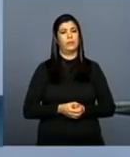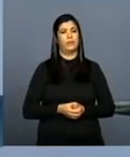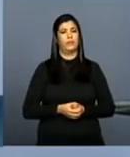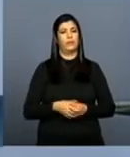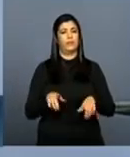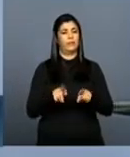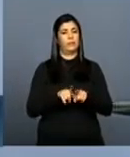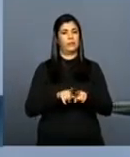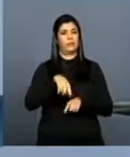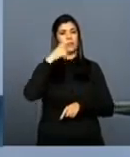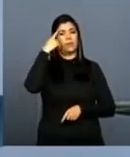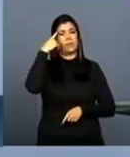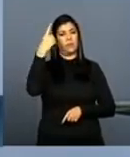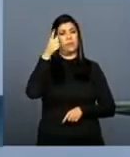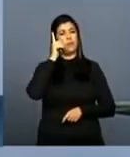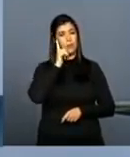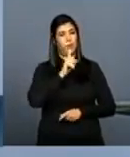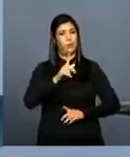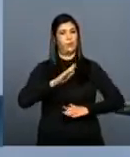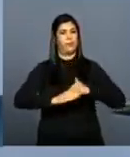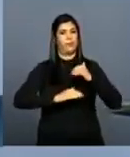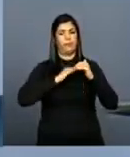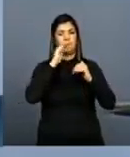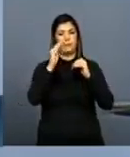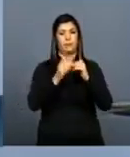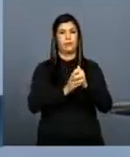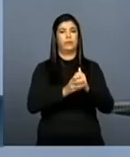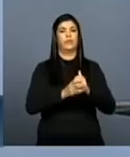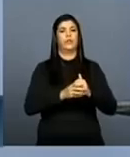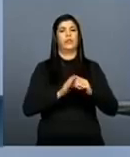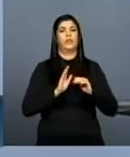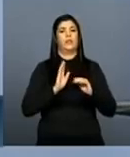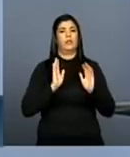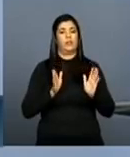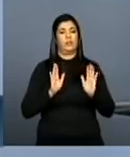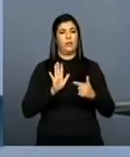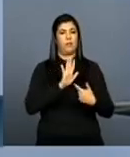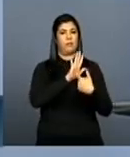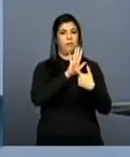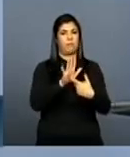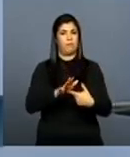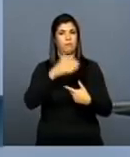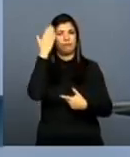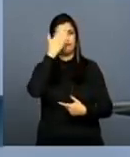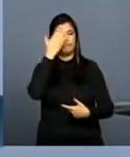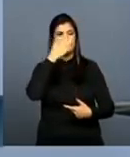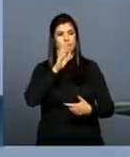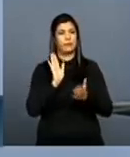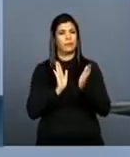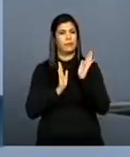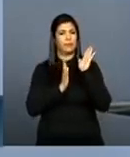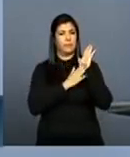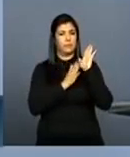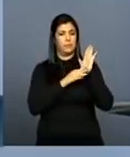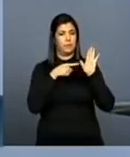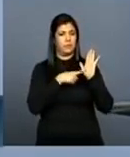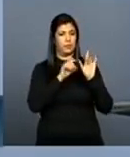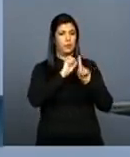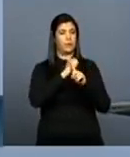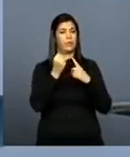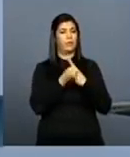a ideia é, e estamos conseguindo botar na mão, né, prestar contas à sociedade, ainda dentro do